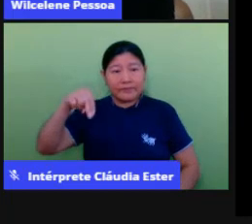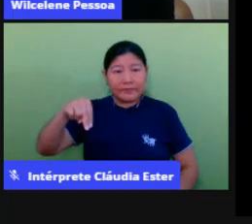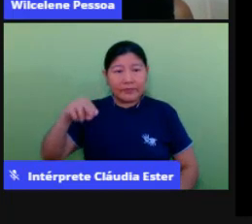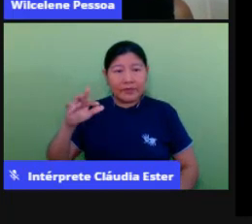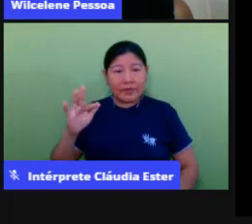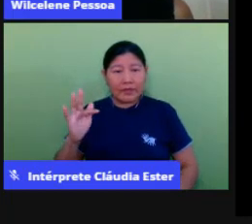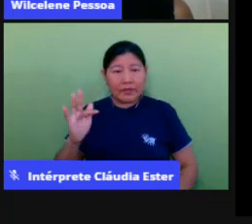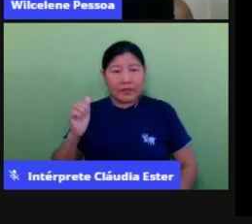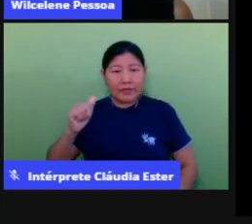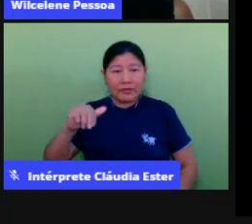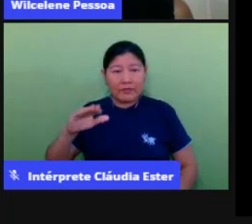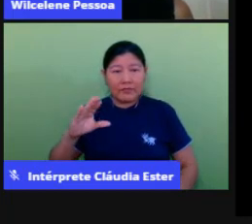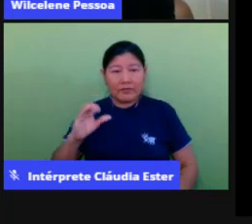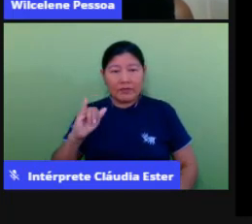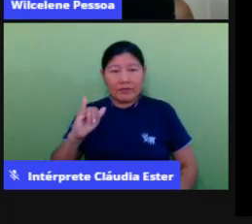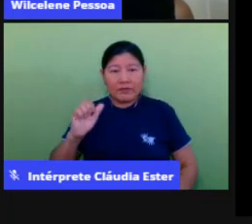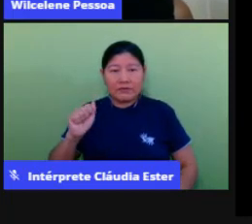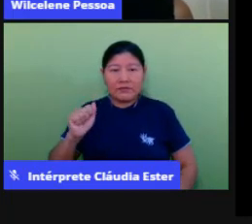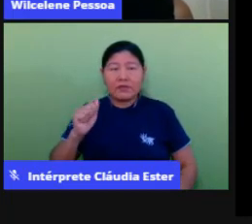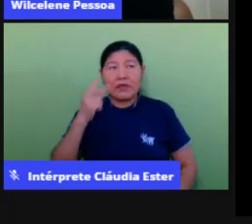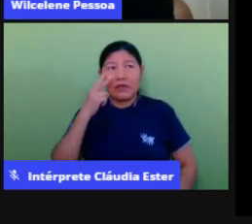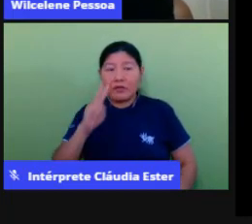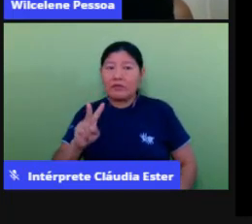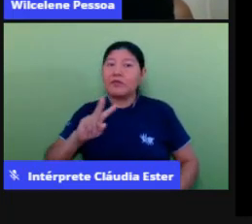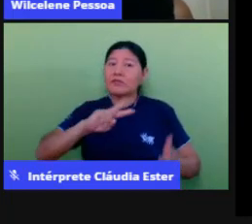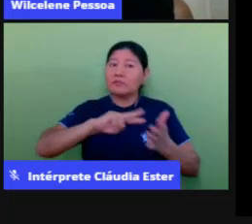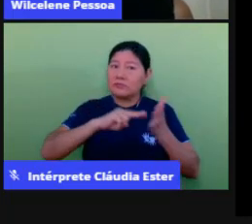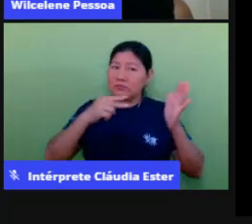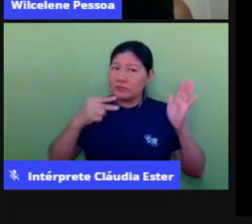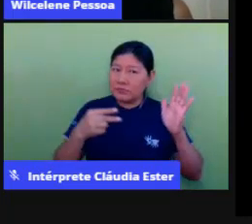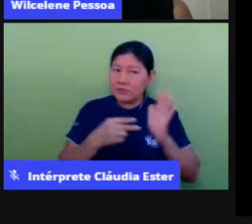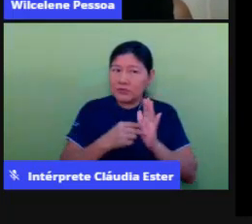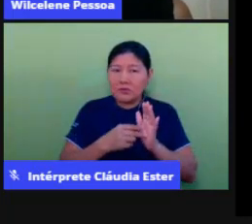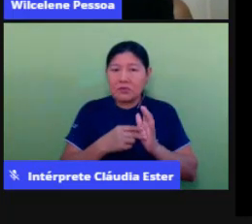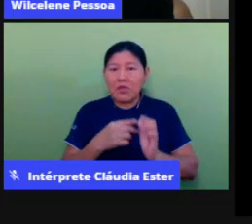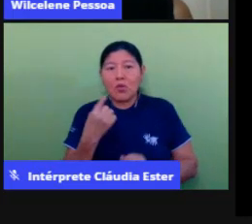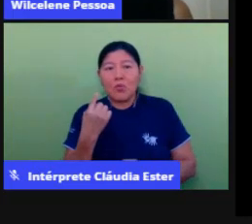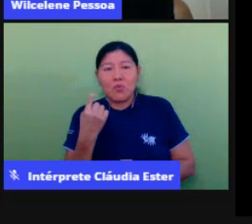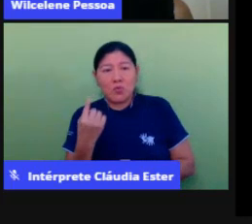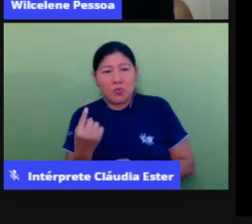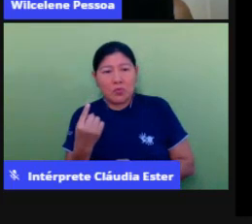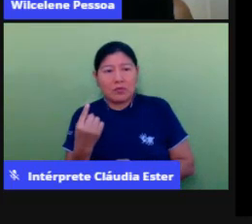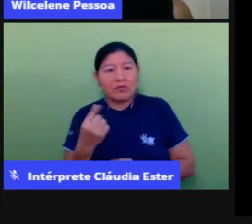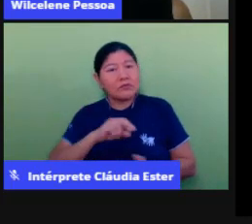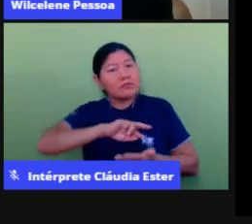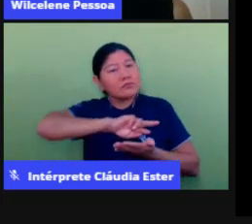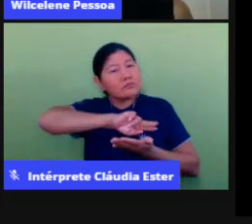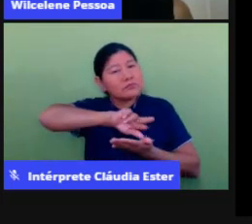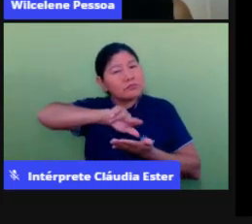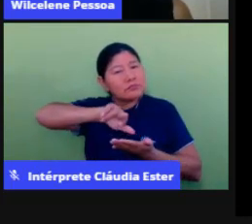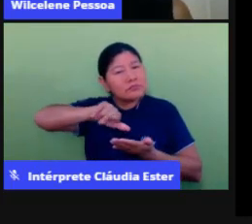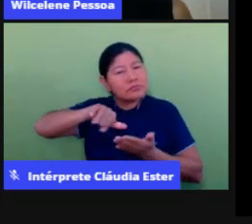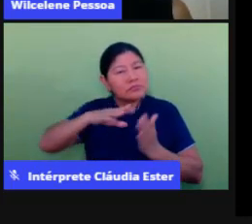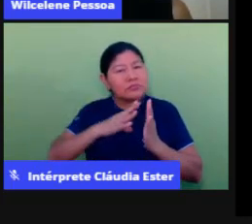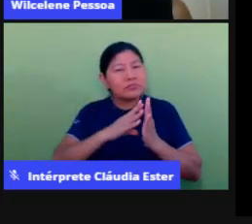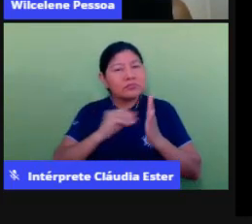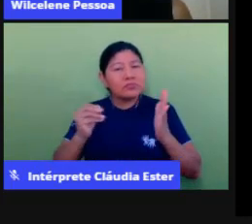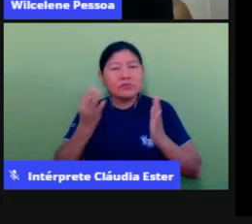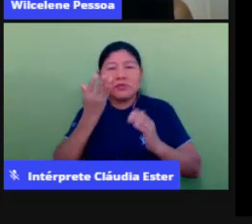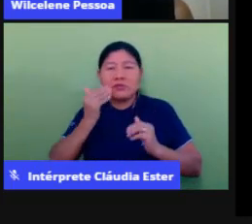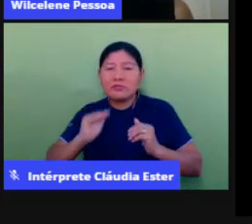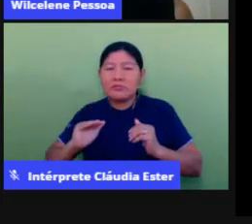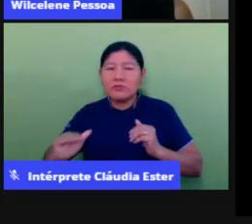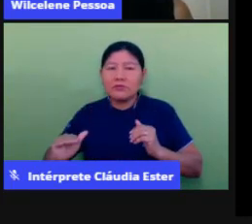somente se ele for entendido na sua pluralidade. Não é uma única criança que pensa de uma única forma, que age desse jeito. Não é uma